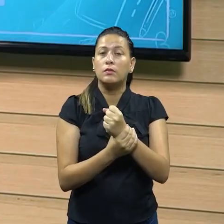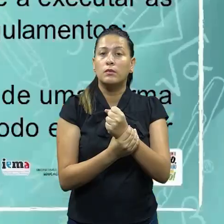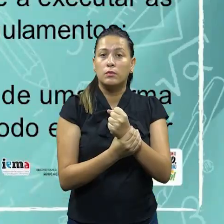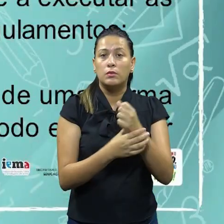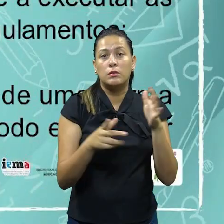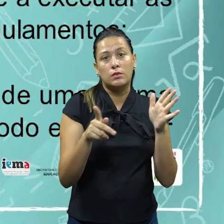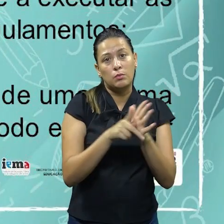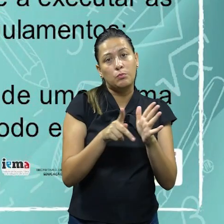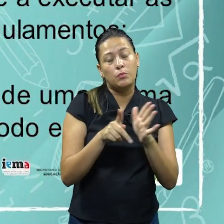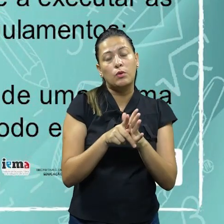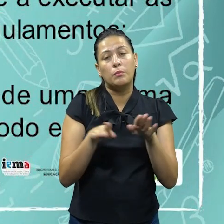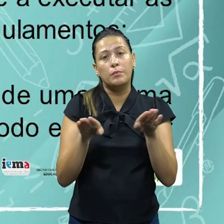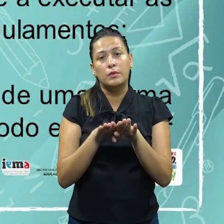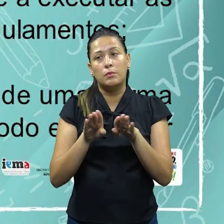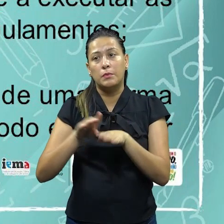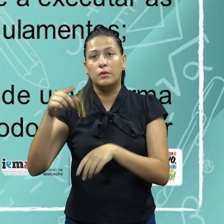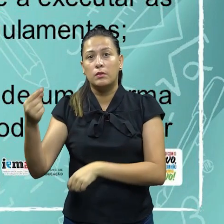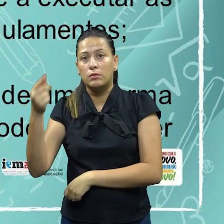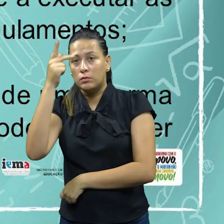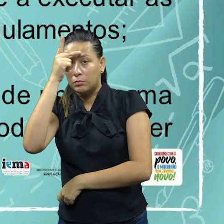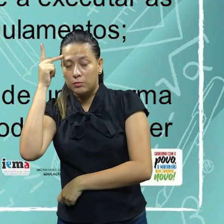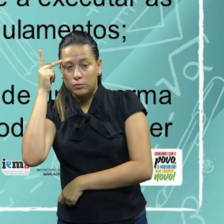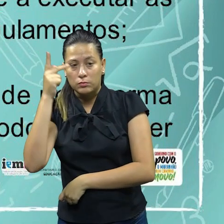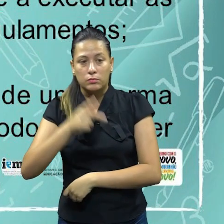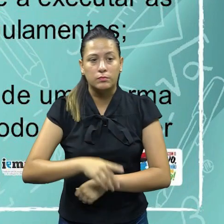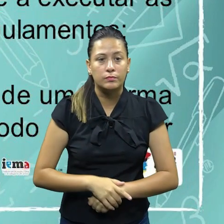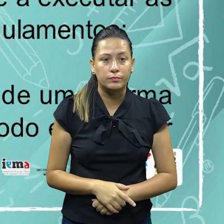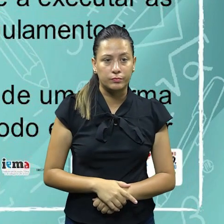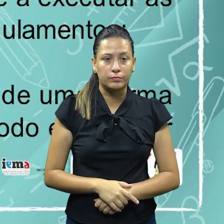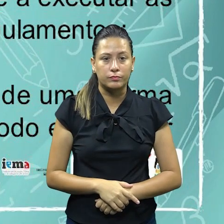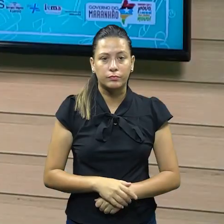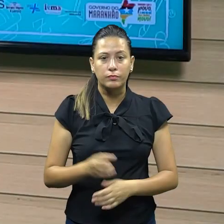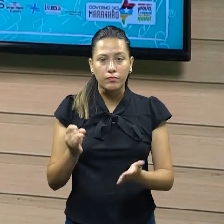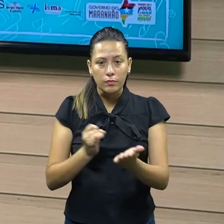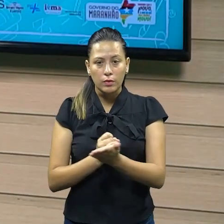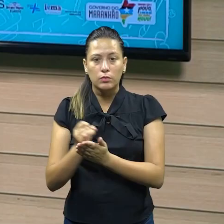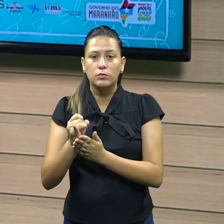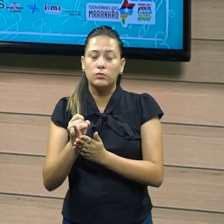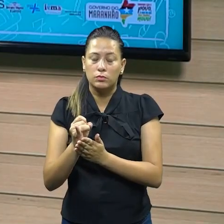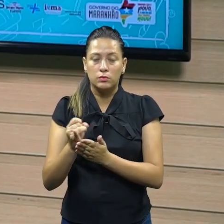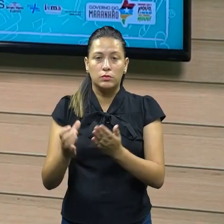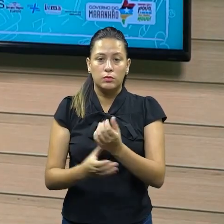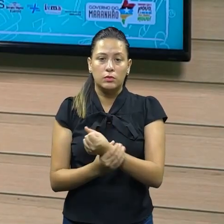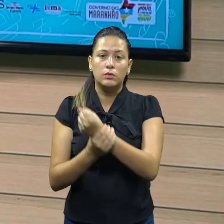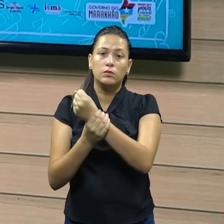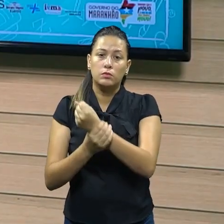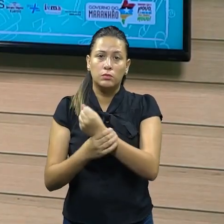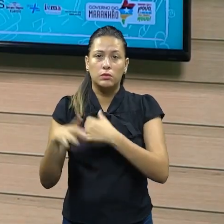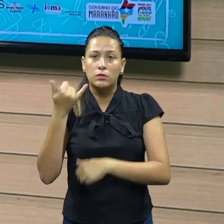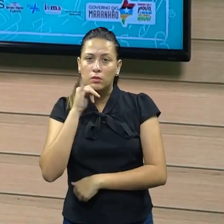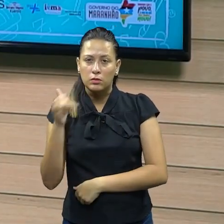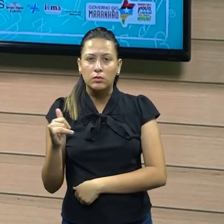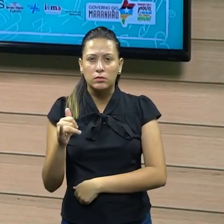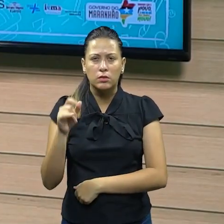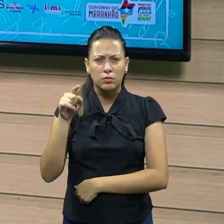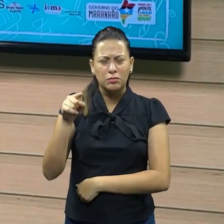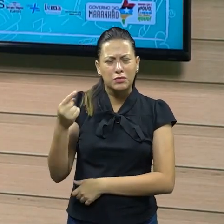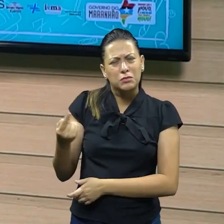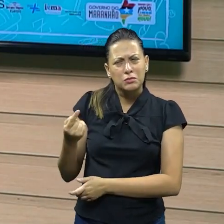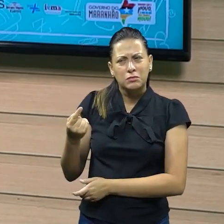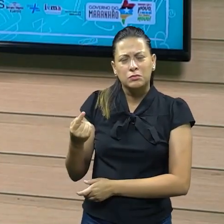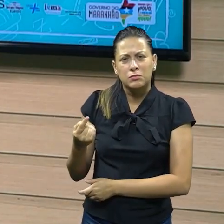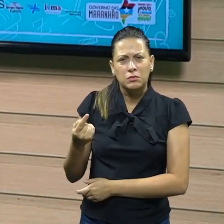estiver próximo. Introdução à segurança com eletricidade. Tá? Eletricidade, vocês já devem ter visto,